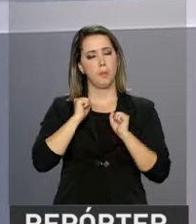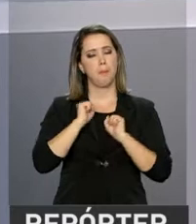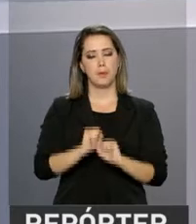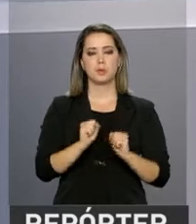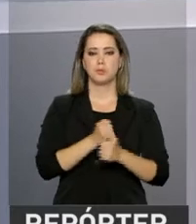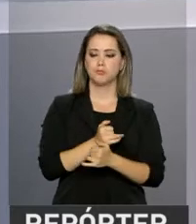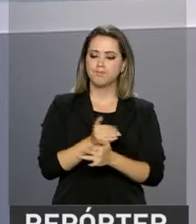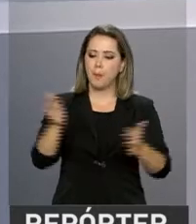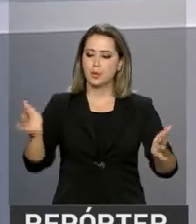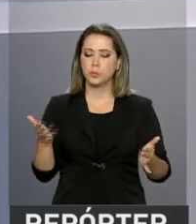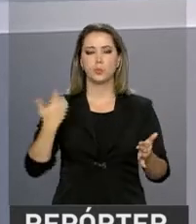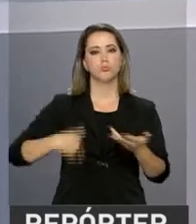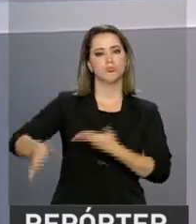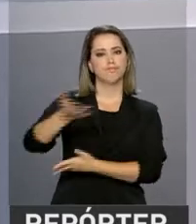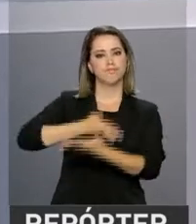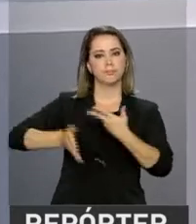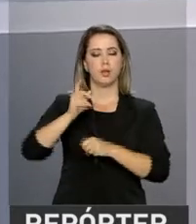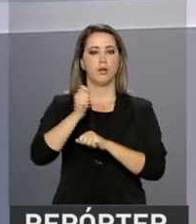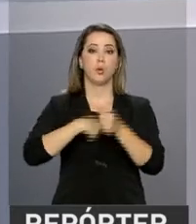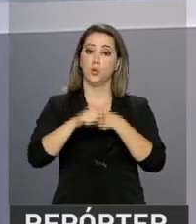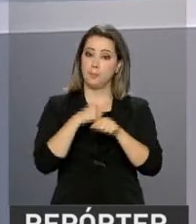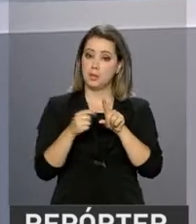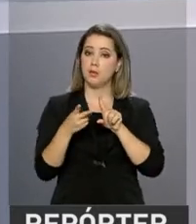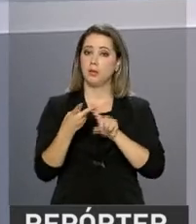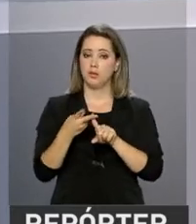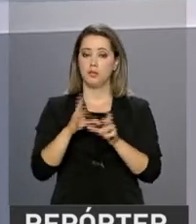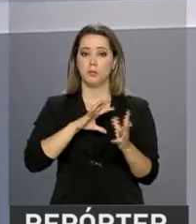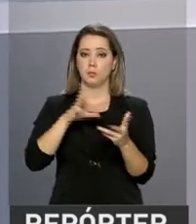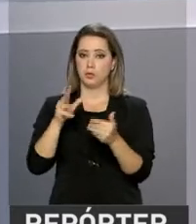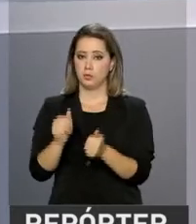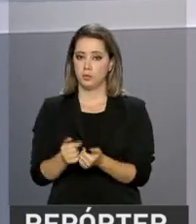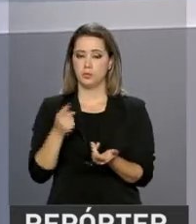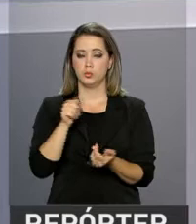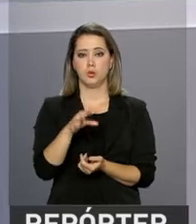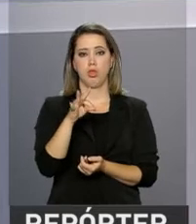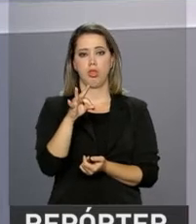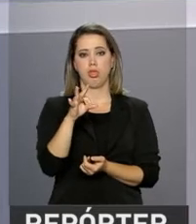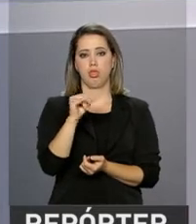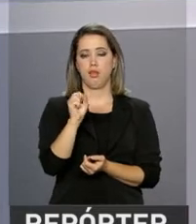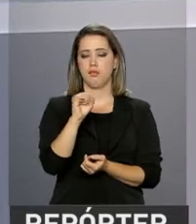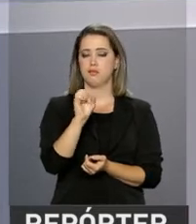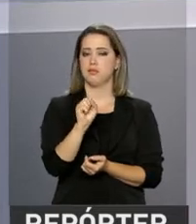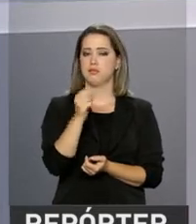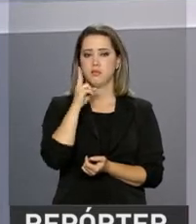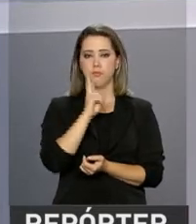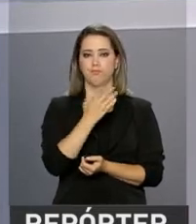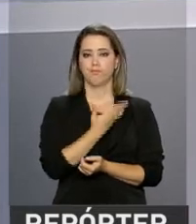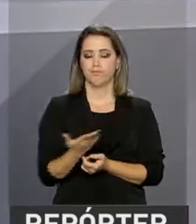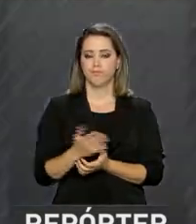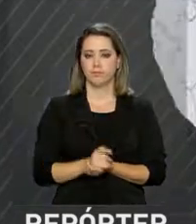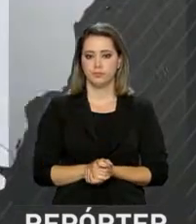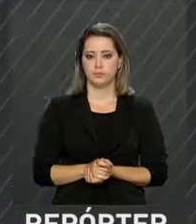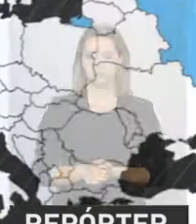mais cooperação, especialmente na área econômica e em temas internacionais. A repórter Thaisa Dias acompanhou.